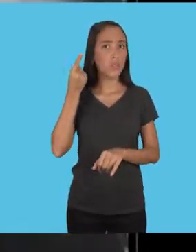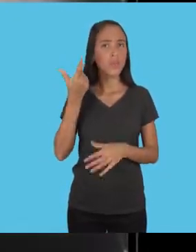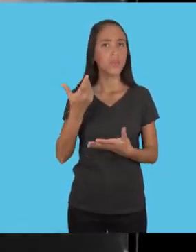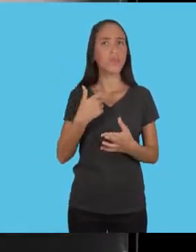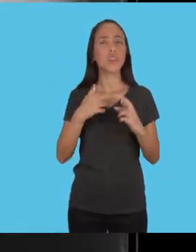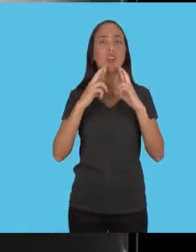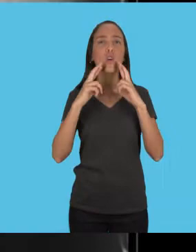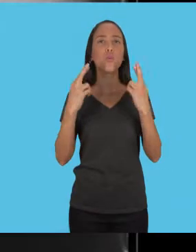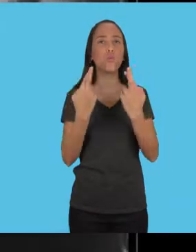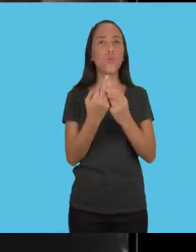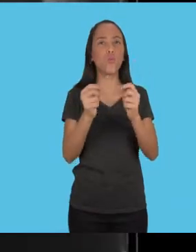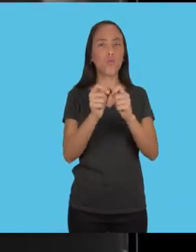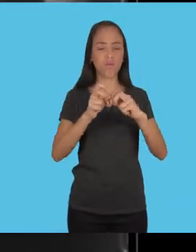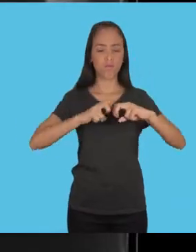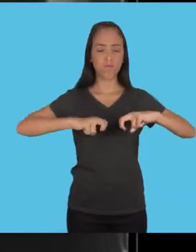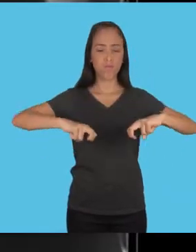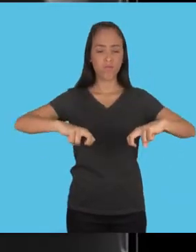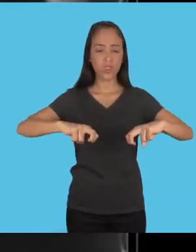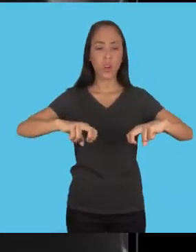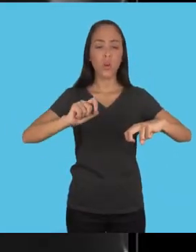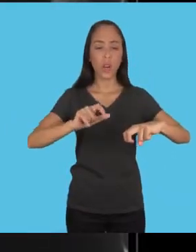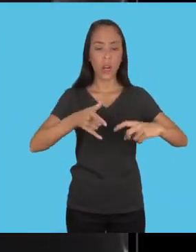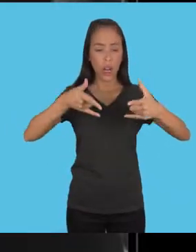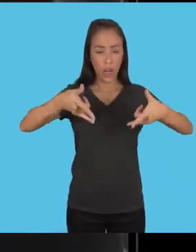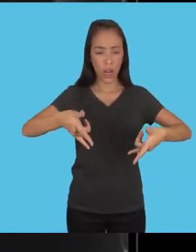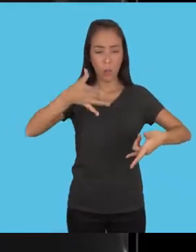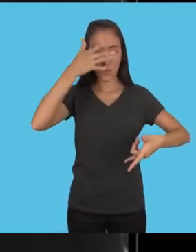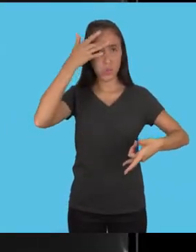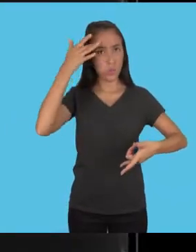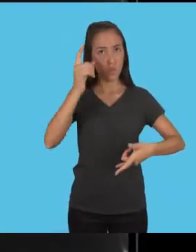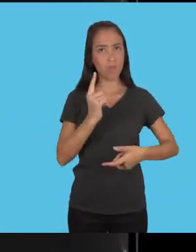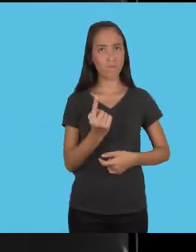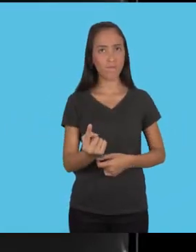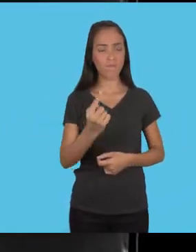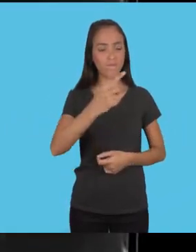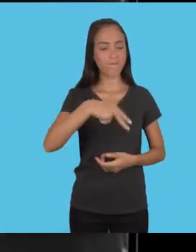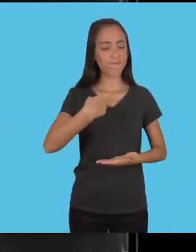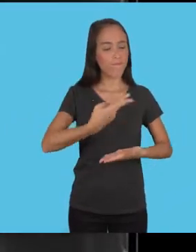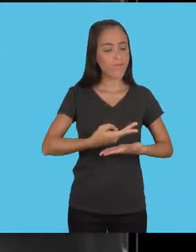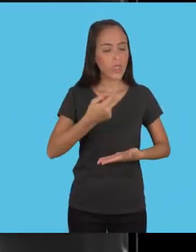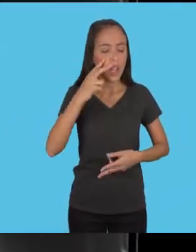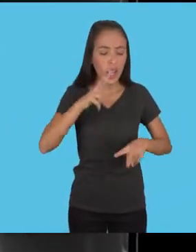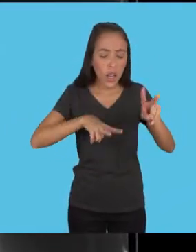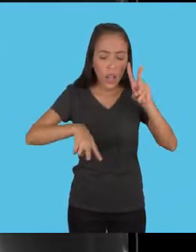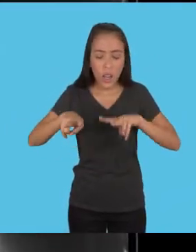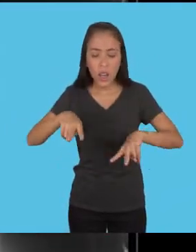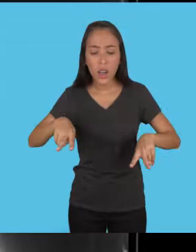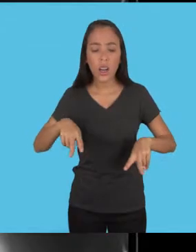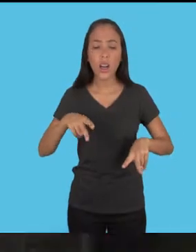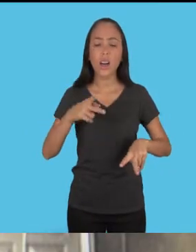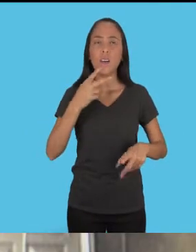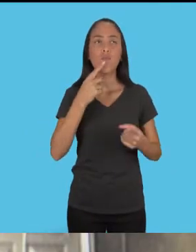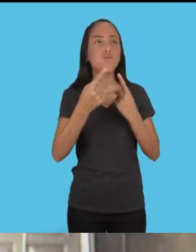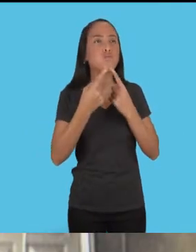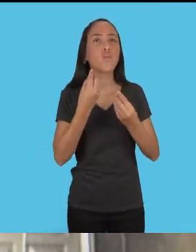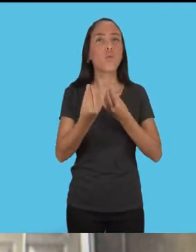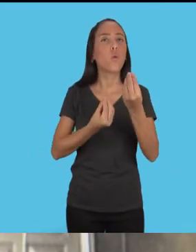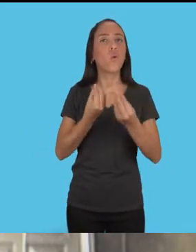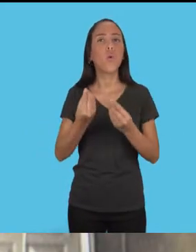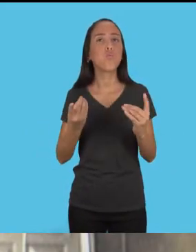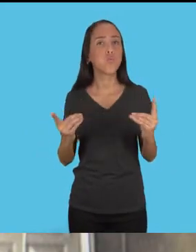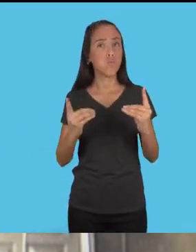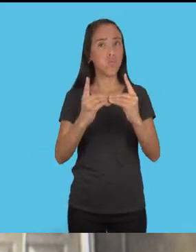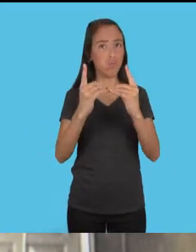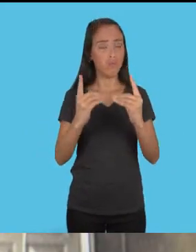em torno da cama do paciente para ler e discutir o diagnóstico.